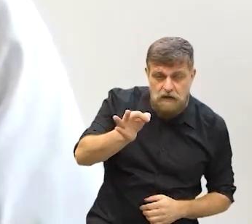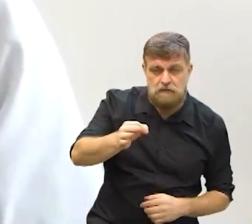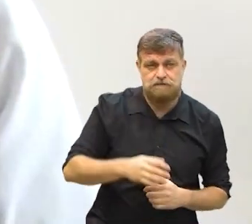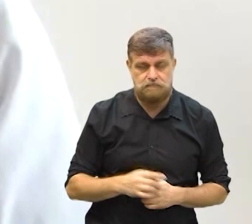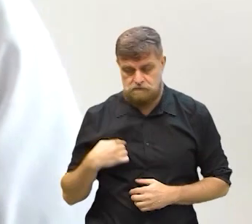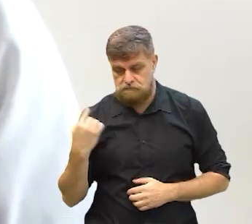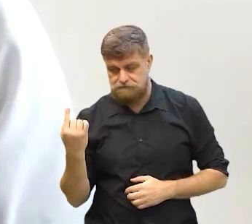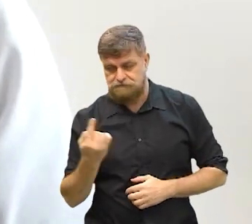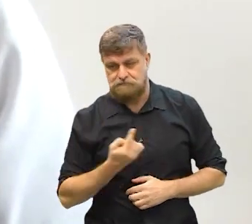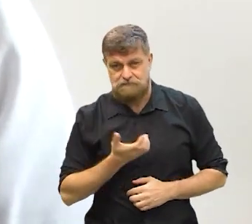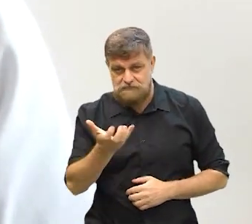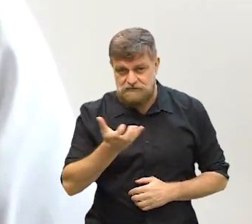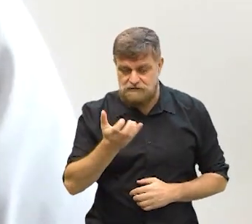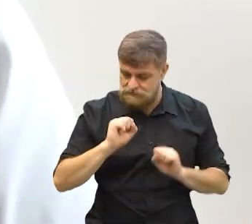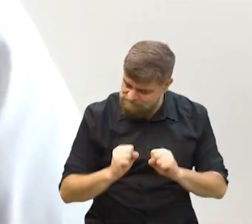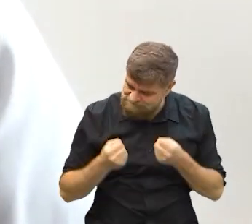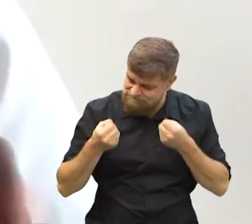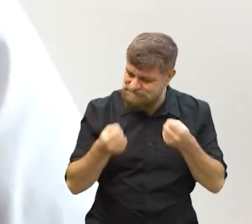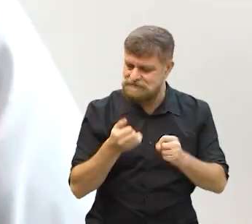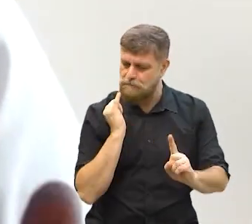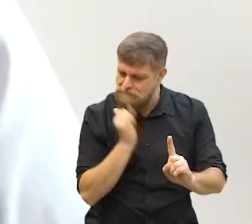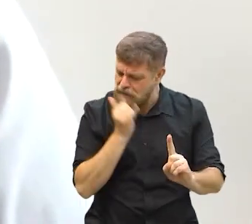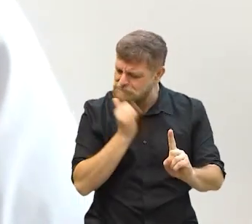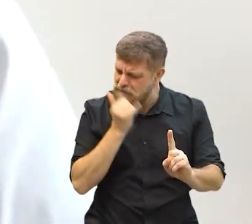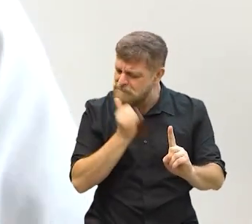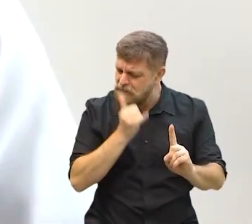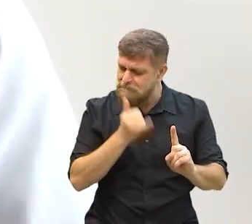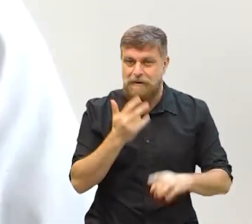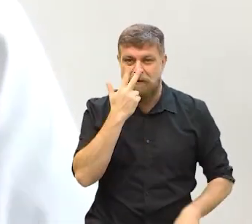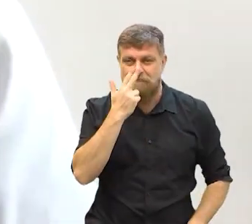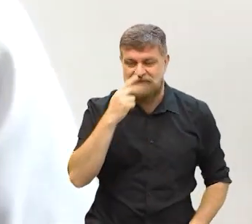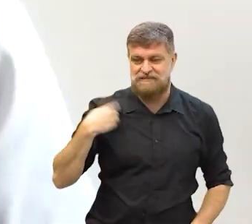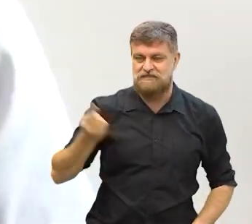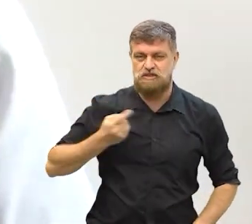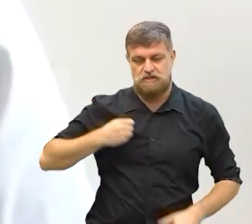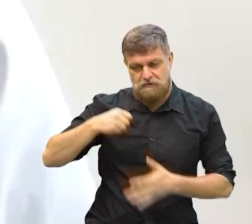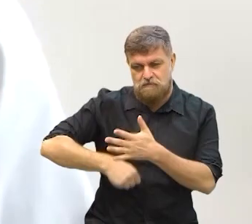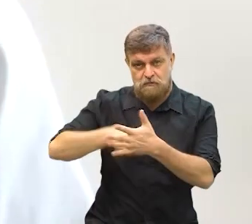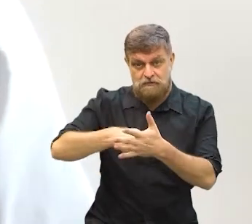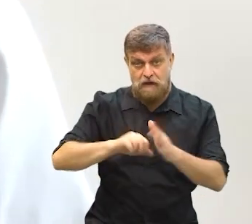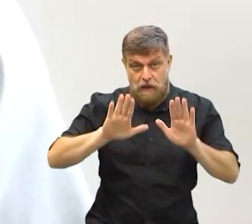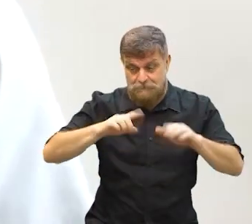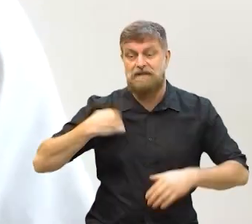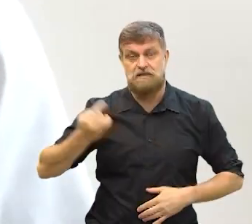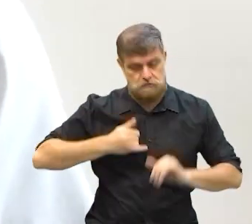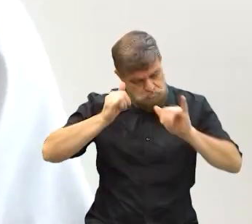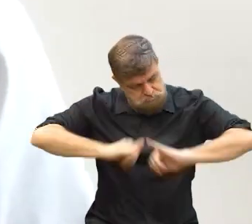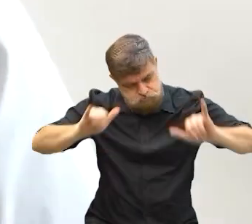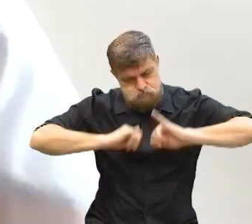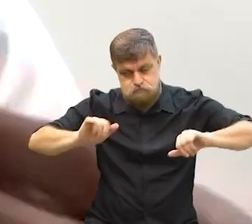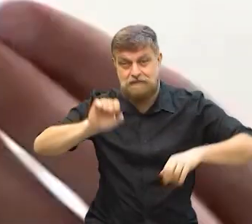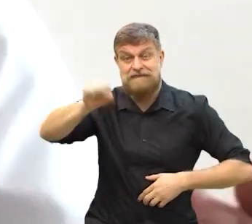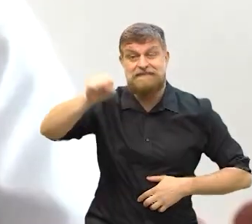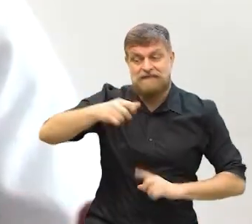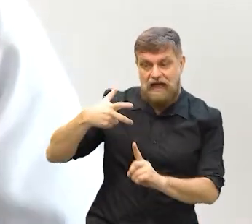Exato. Então, quando a gente faz questão, às vezes, de ficar batendo, às vezes, em algumas teclas, ou dá a impressão que está levantando uma bandeira, mas essa é uma bandeira que a gente tem que